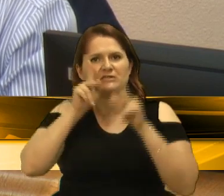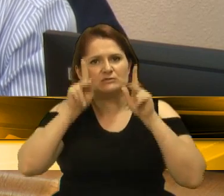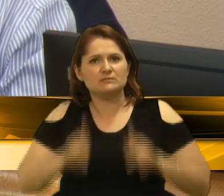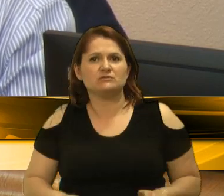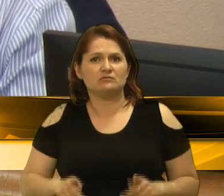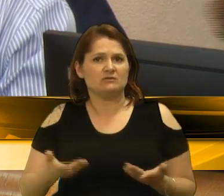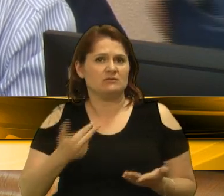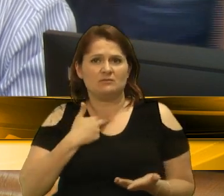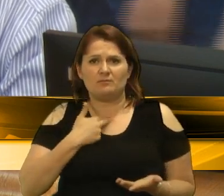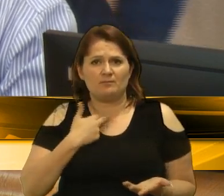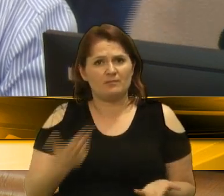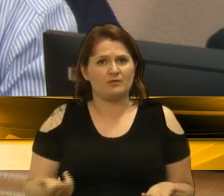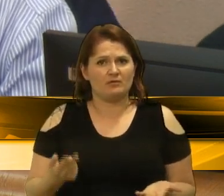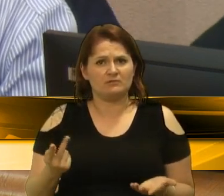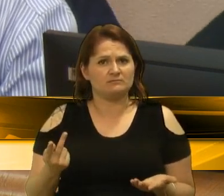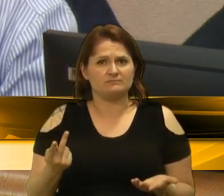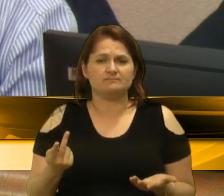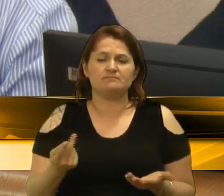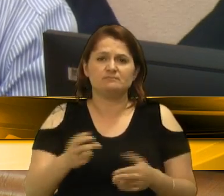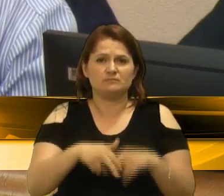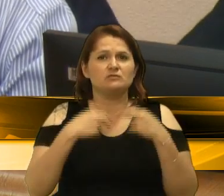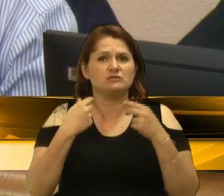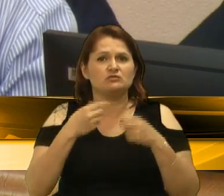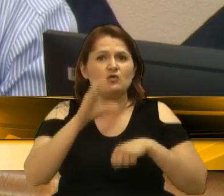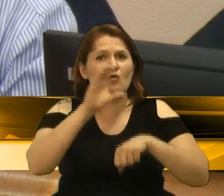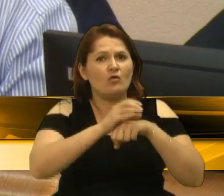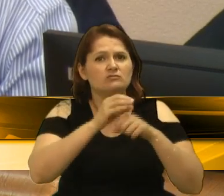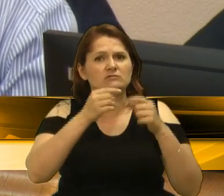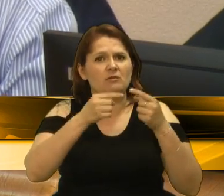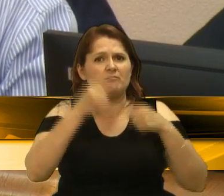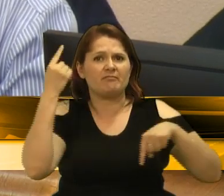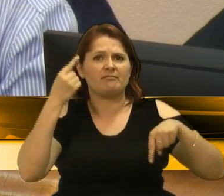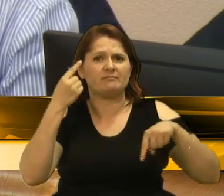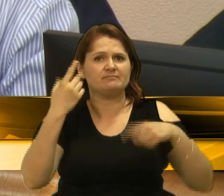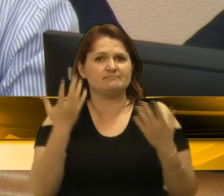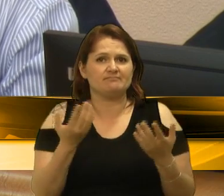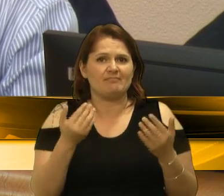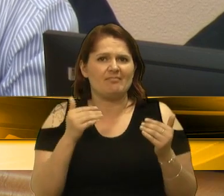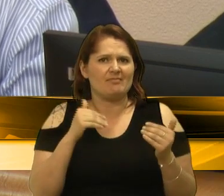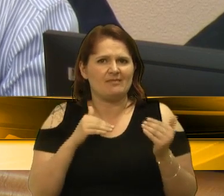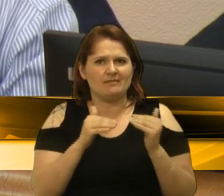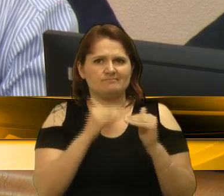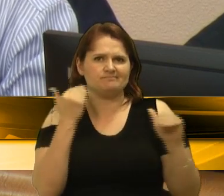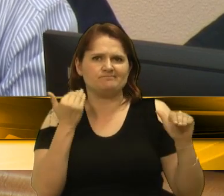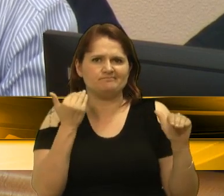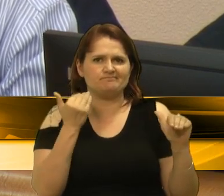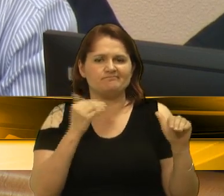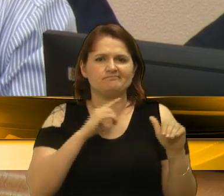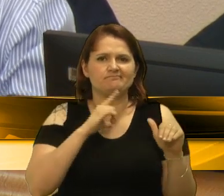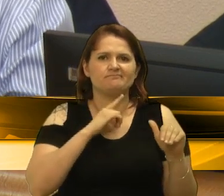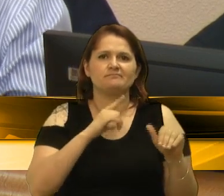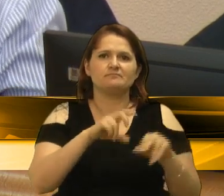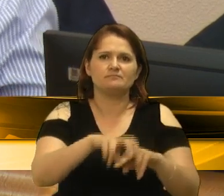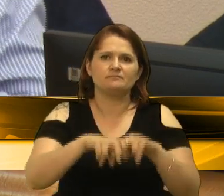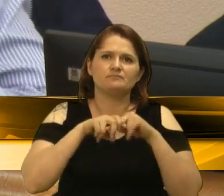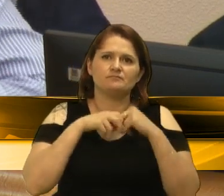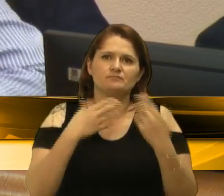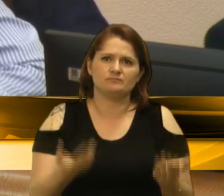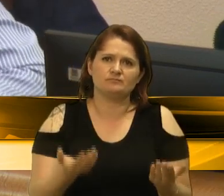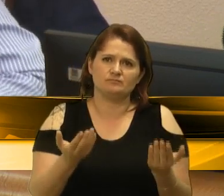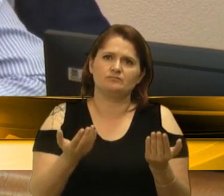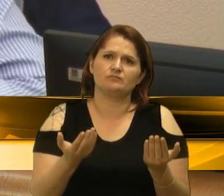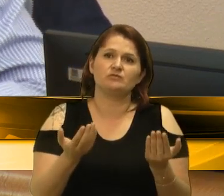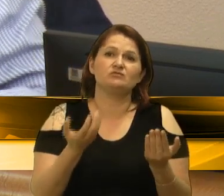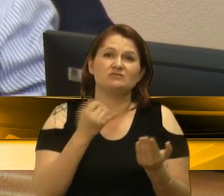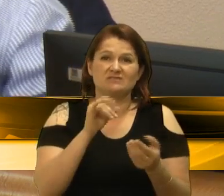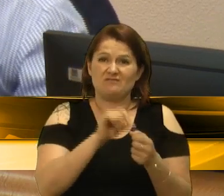de restar eivado de inconstitucionalidade, merecendo, portanto, ser extirpado do regramento jurídico, ou seja, assustado seus efeitos